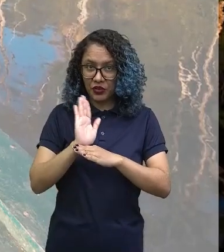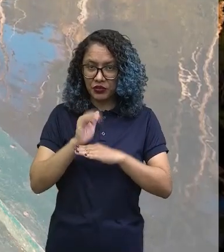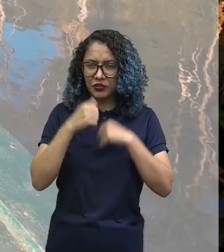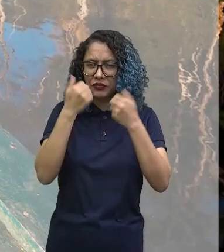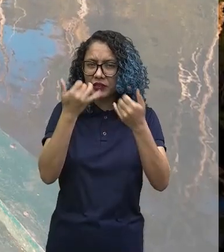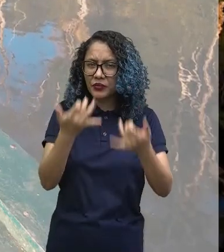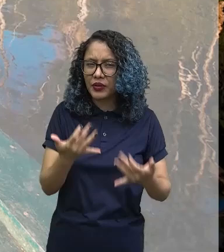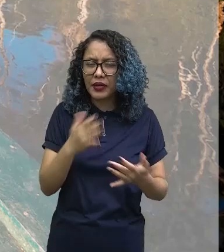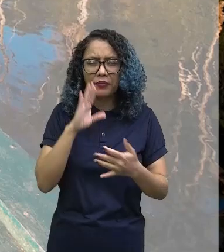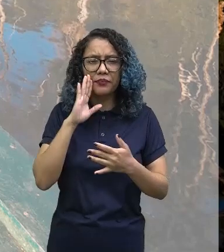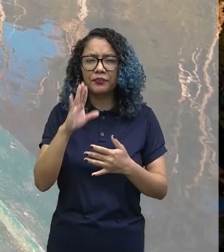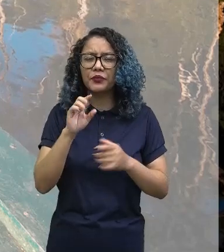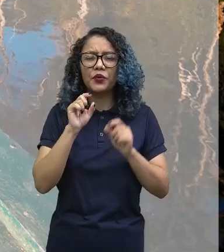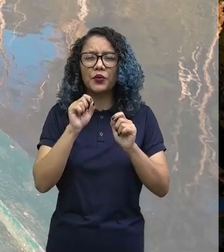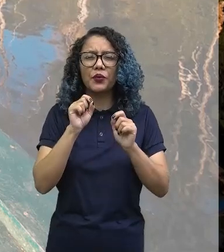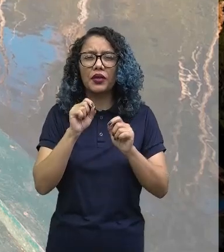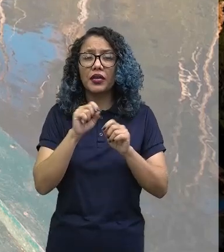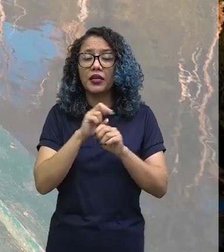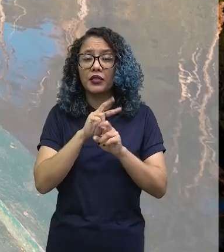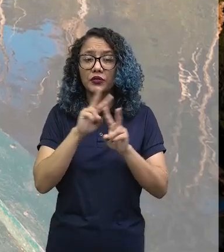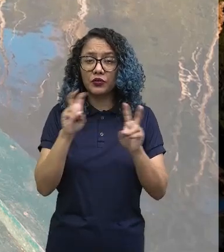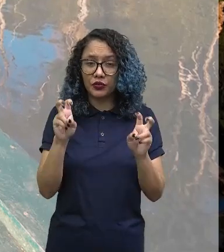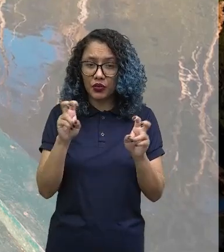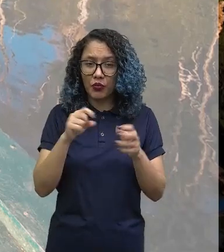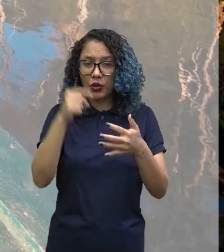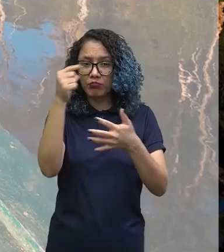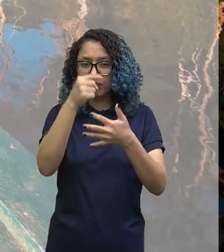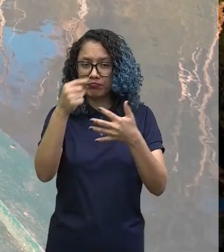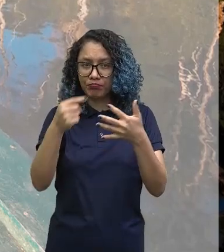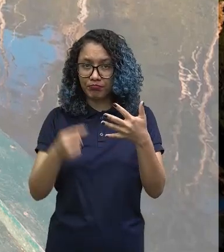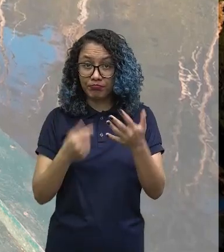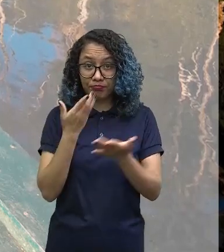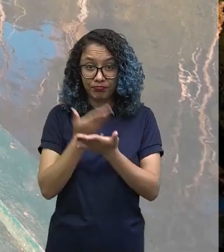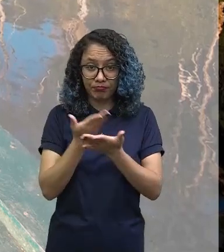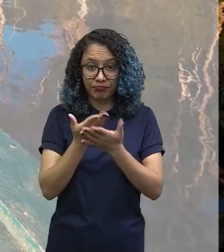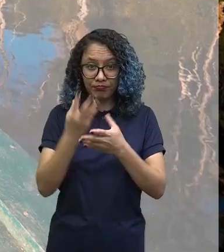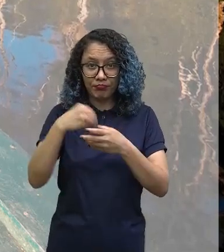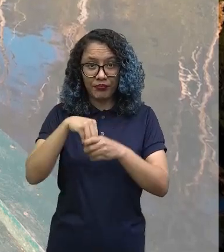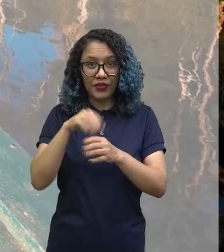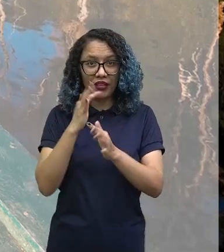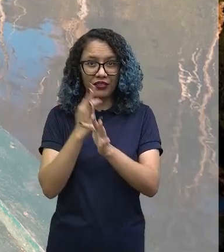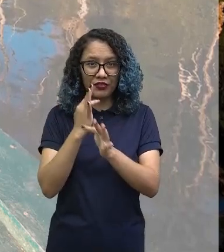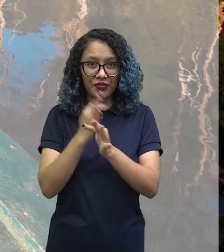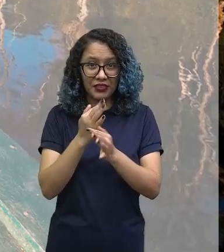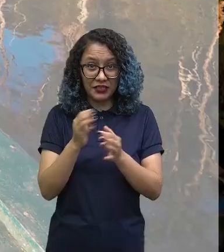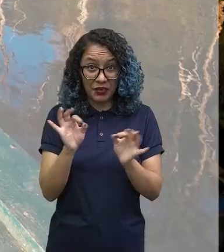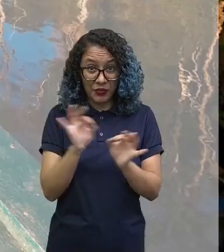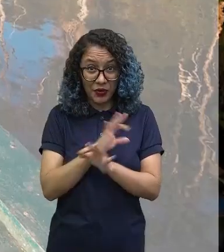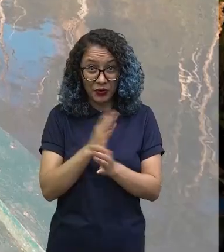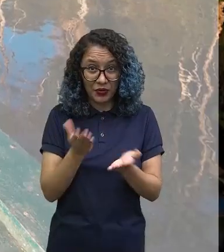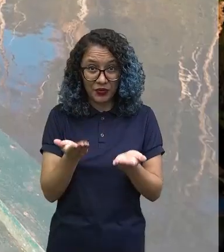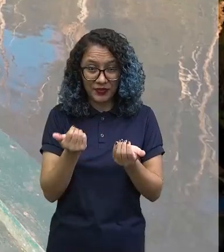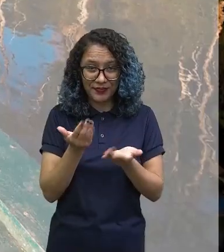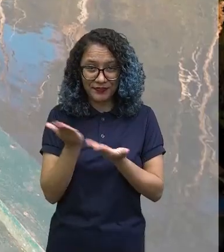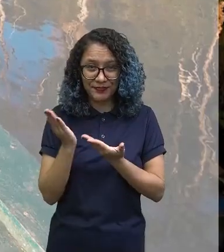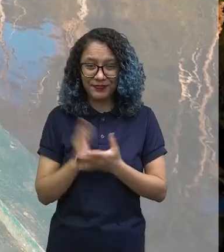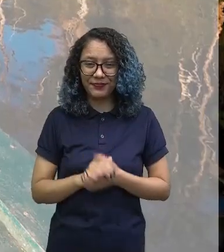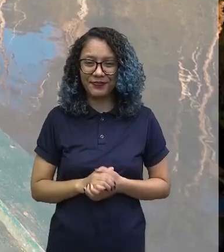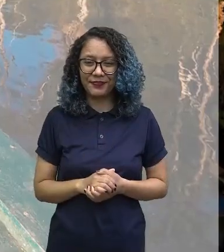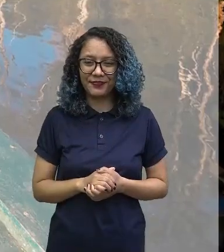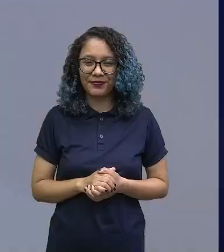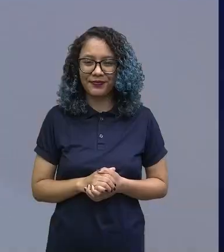falar principalmente do que nós vamos ter aí na física. Vamos lá? Preparados? Vamos lá!